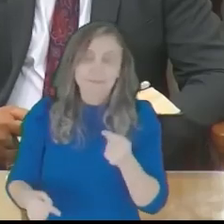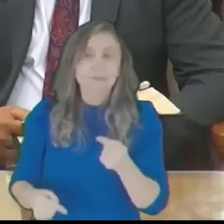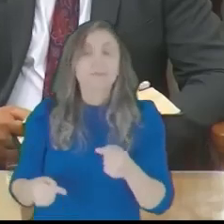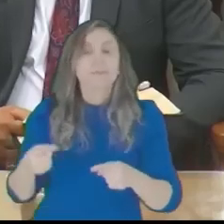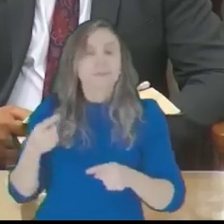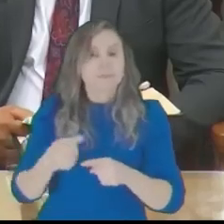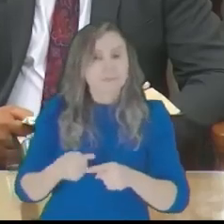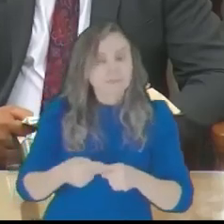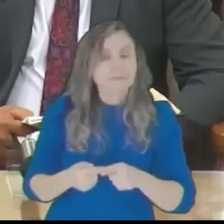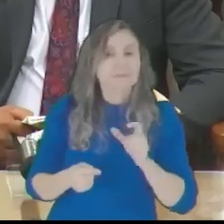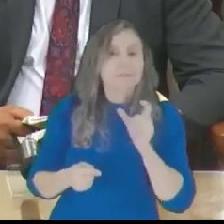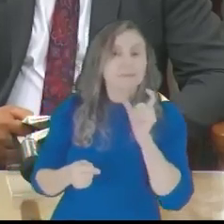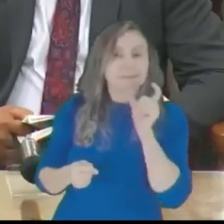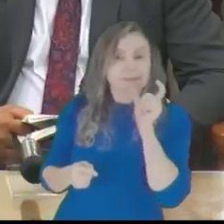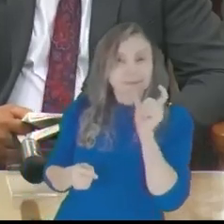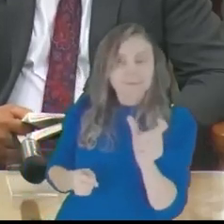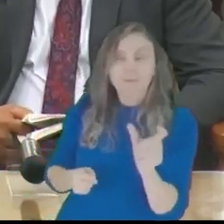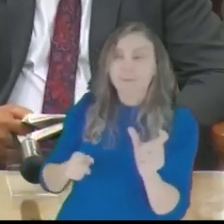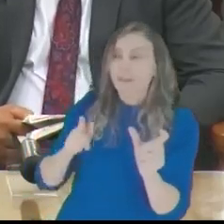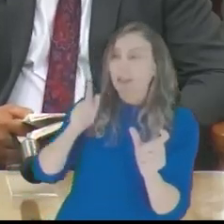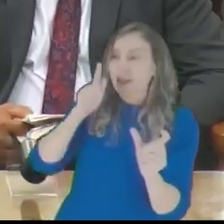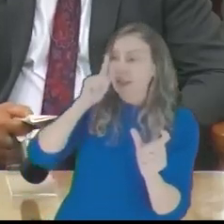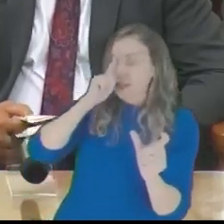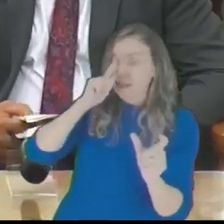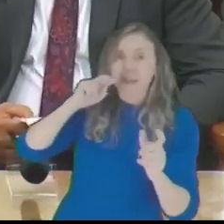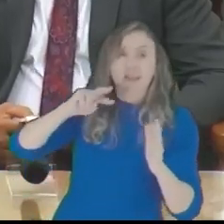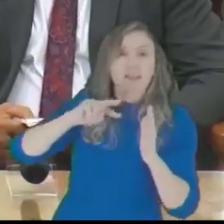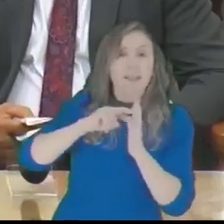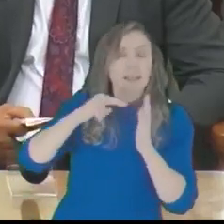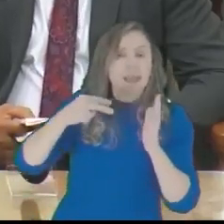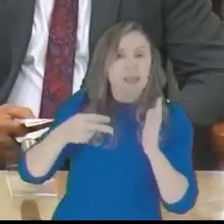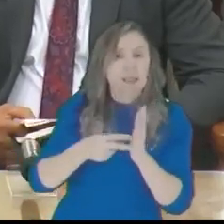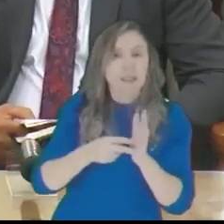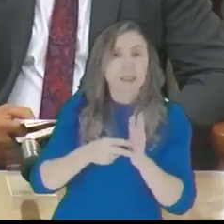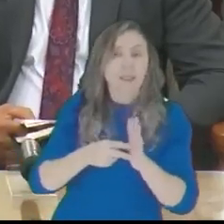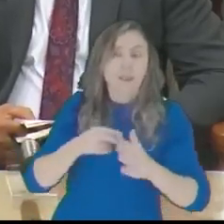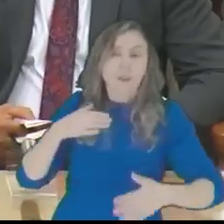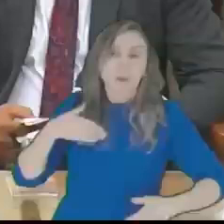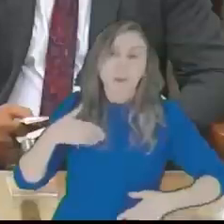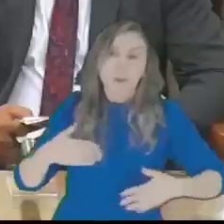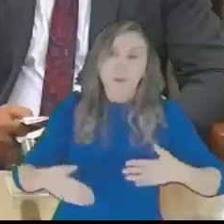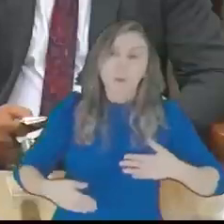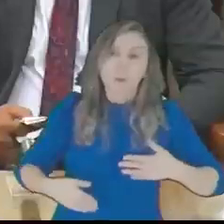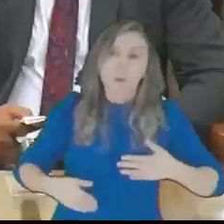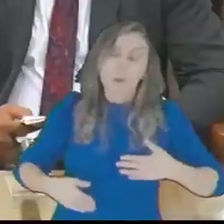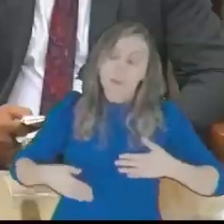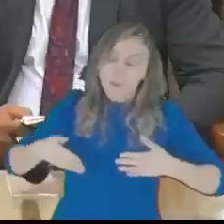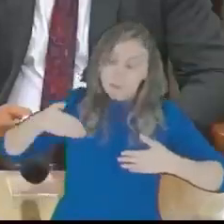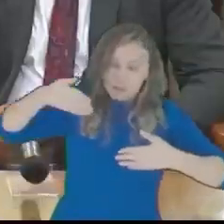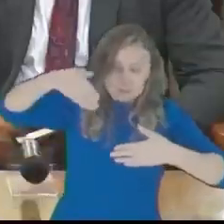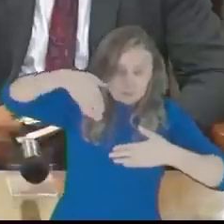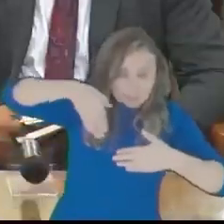grega batismo, baptismo, significa imersão, mergulho.